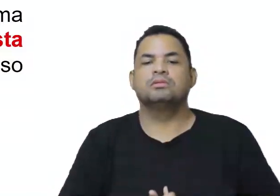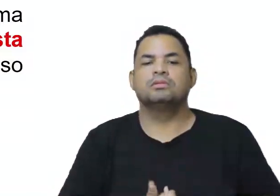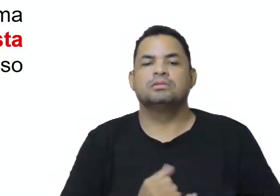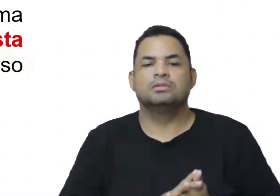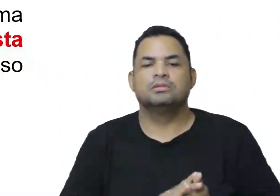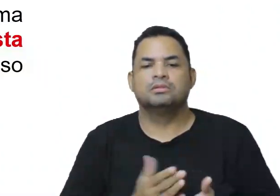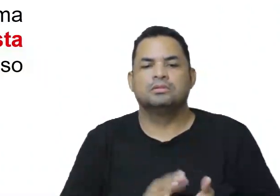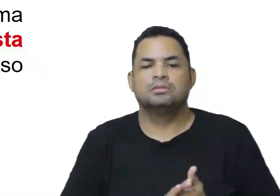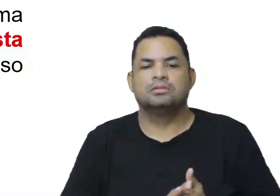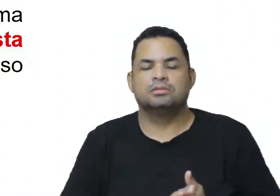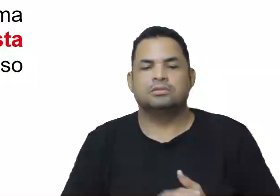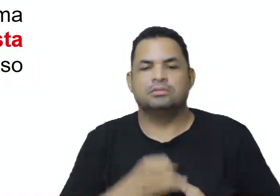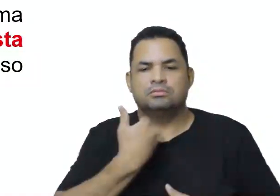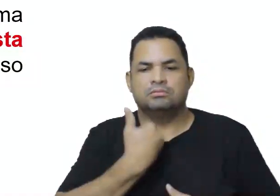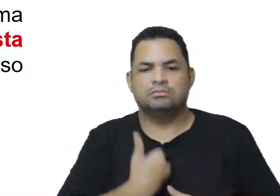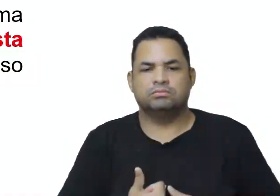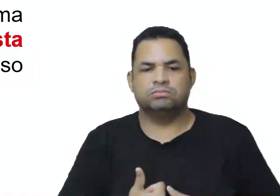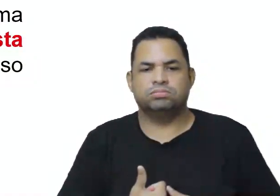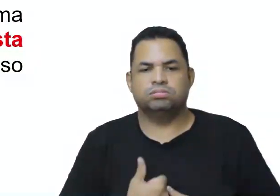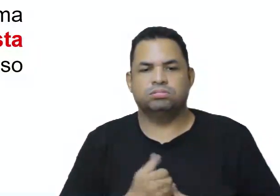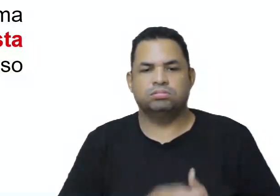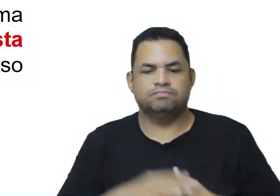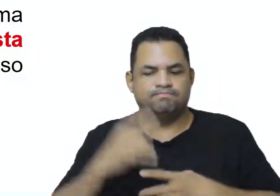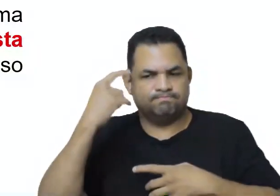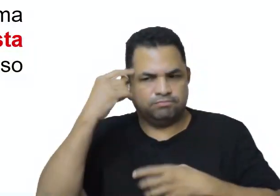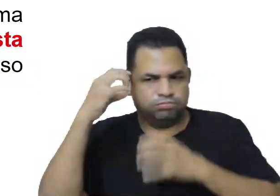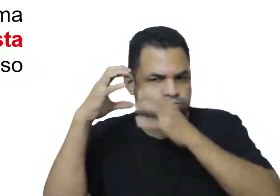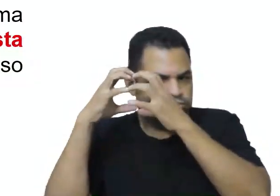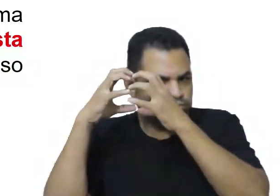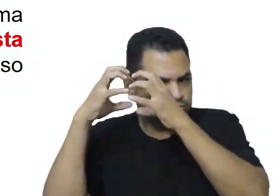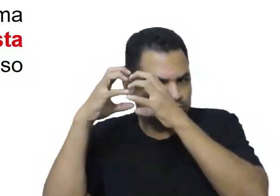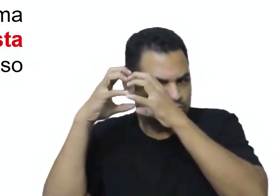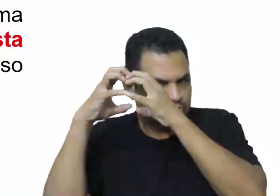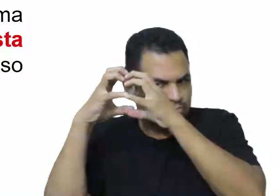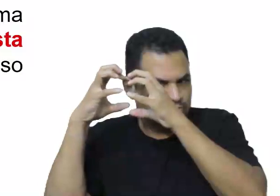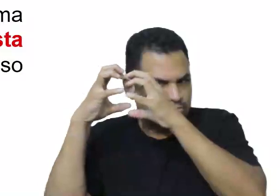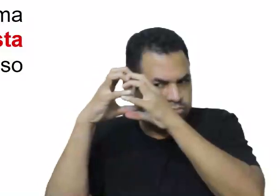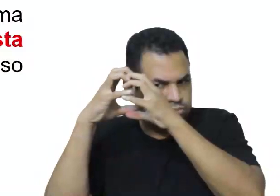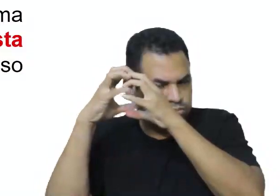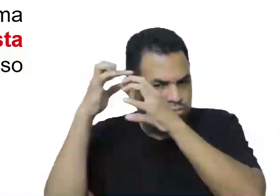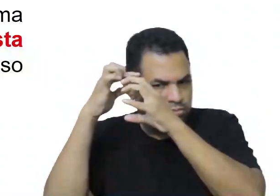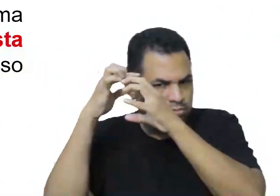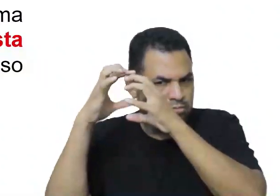que é encéfalo, a medula e a medula espinhal. Olha que interessante.